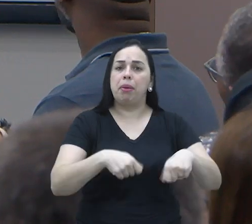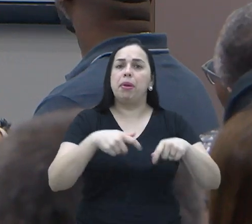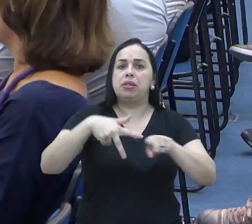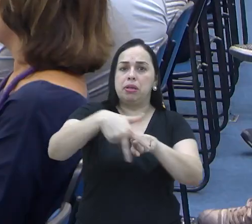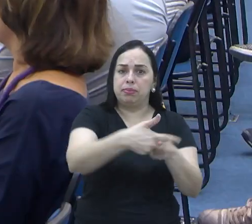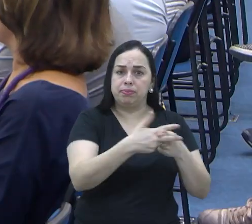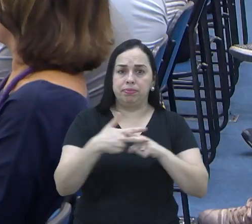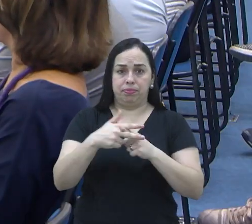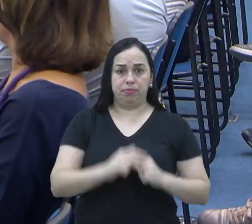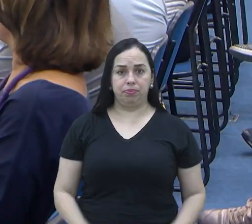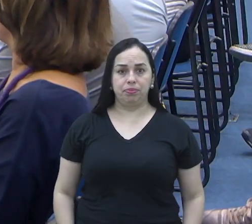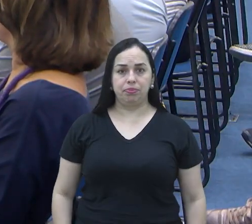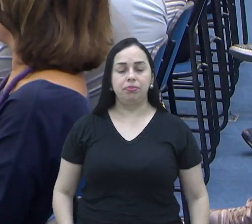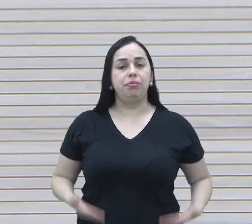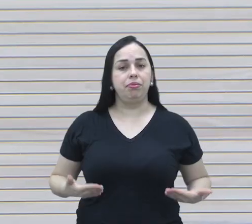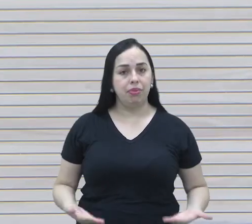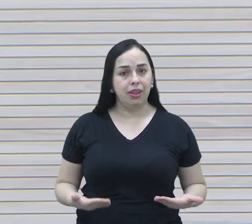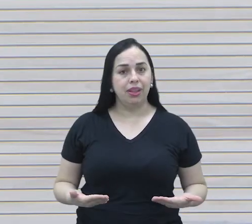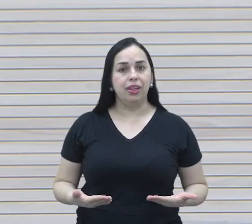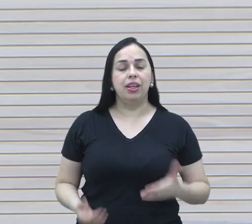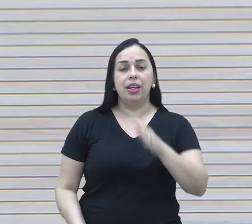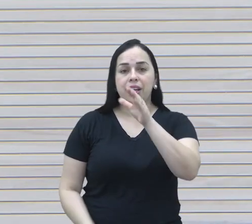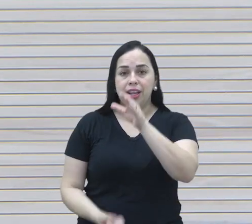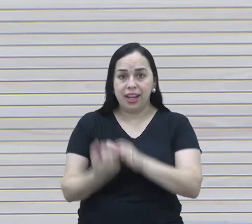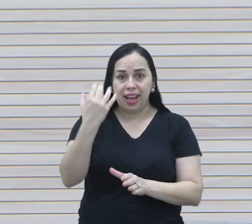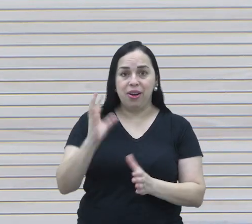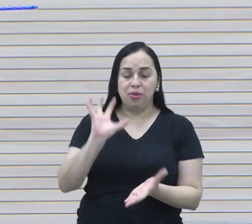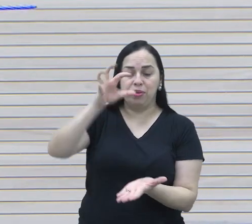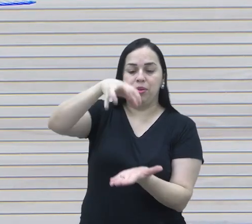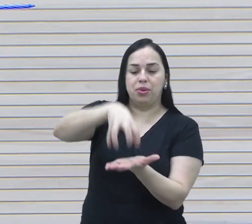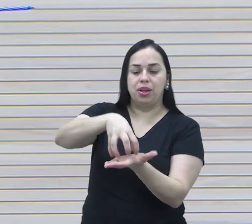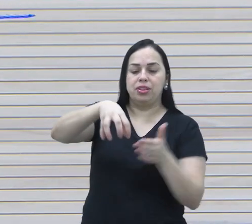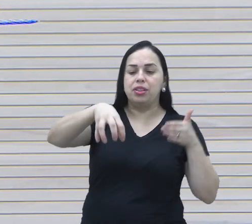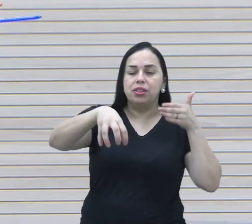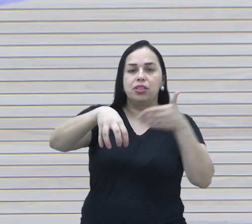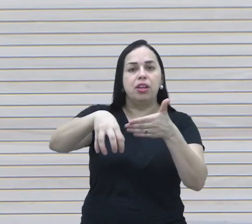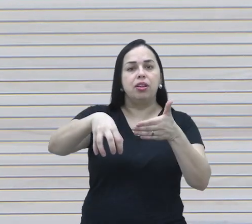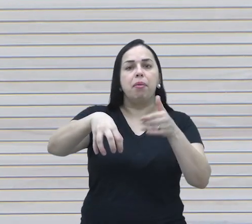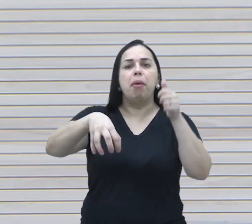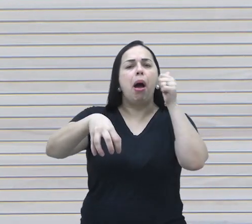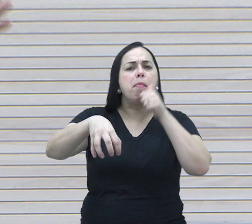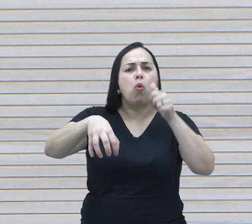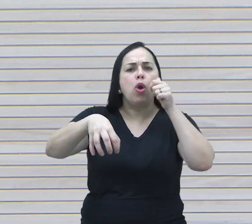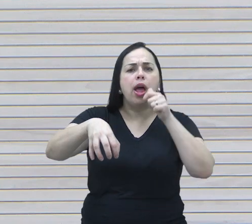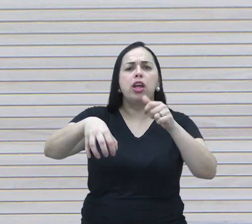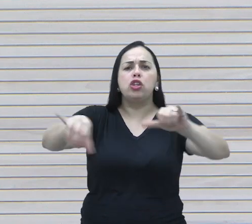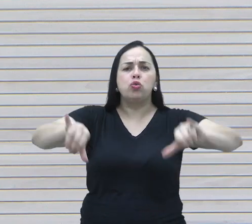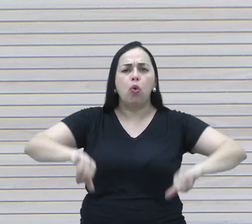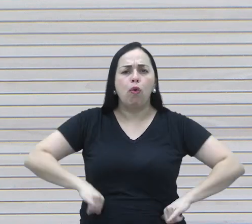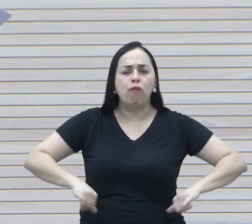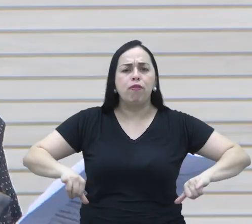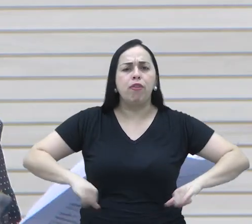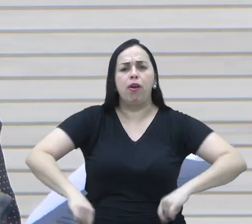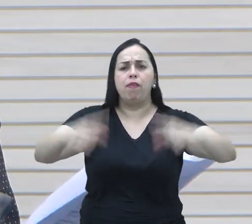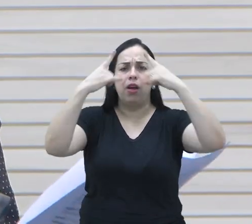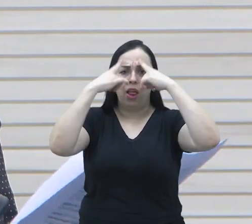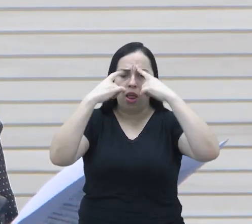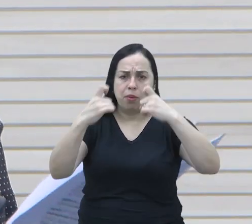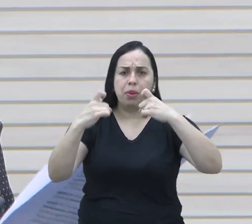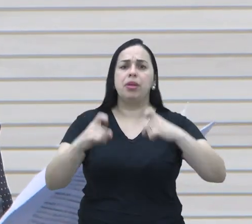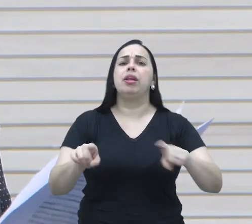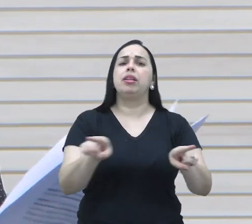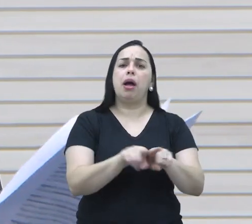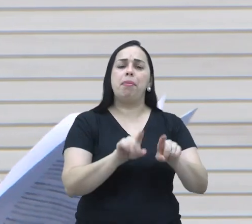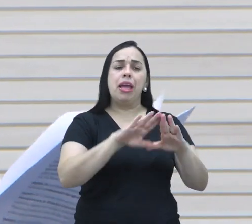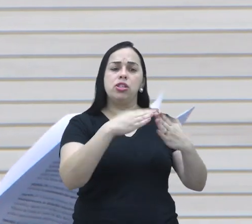Tadeu. Pautas sociais, como a criação de um centro de referência para as mulheres vítimas de violência e vagas